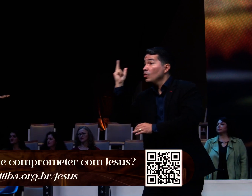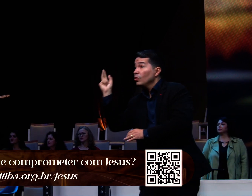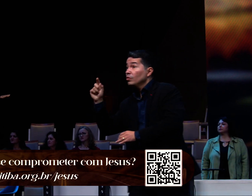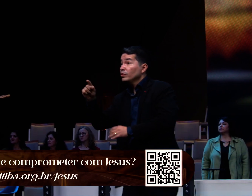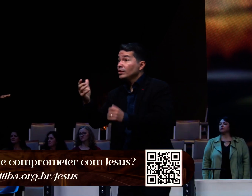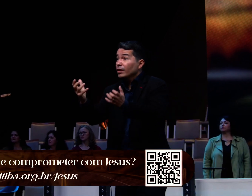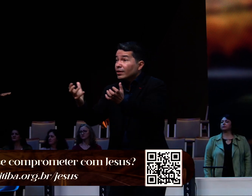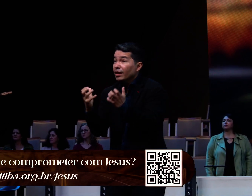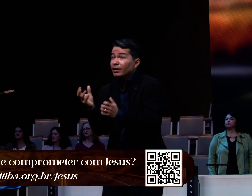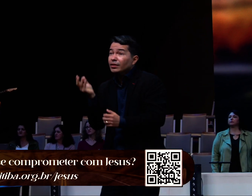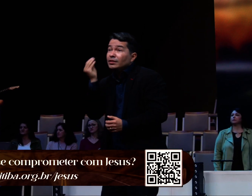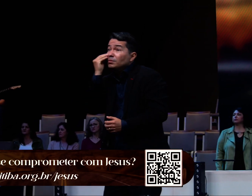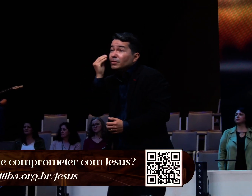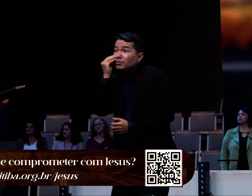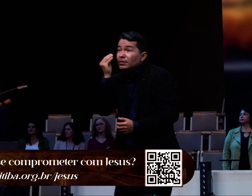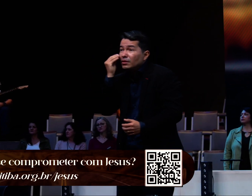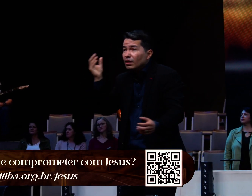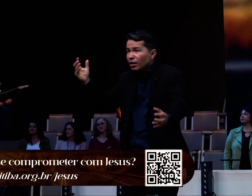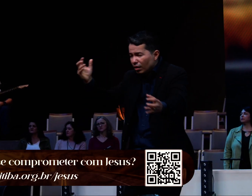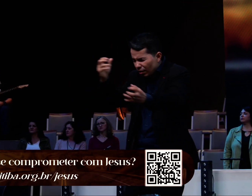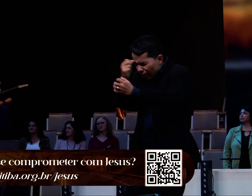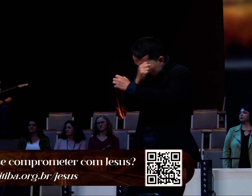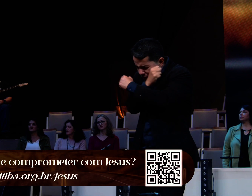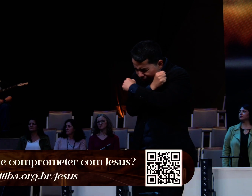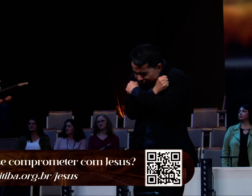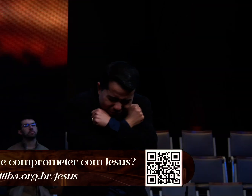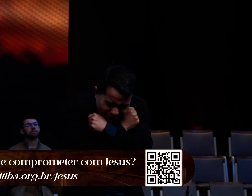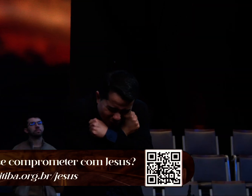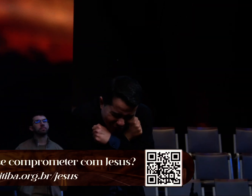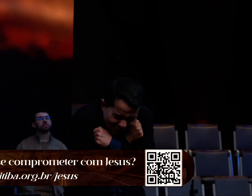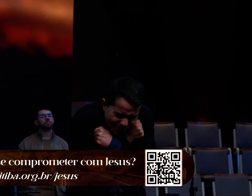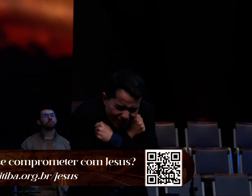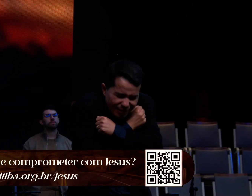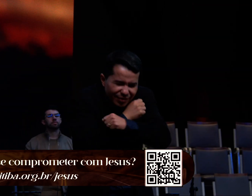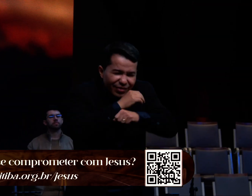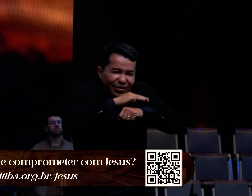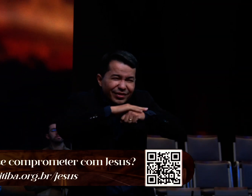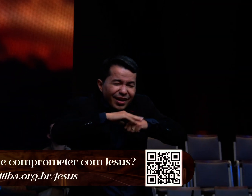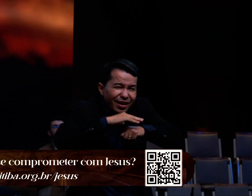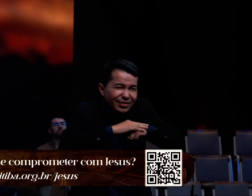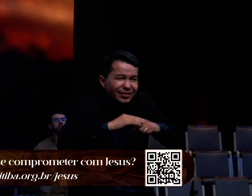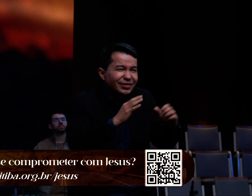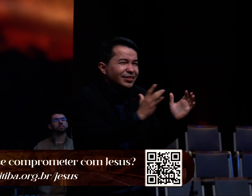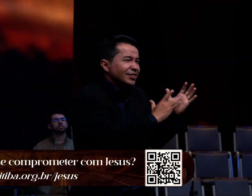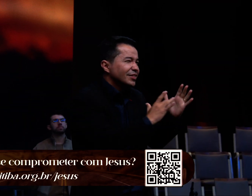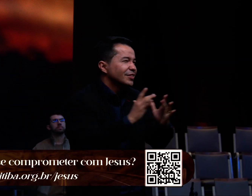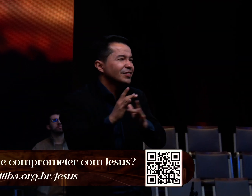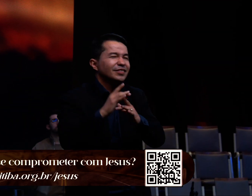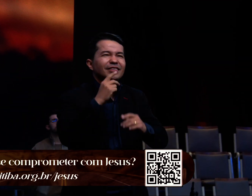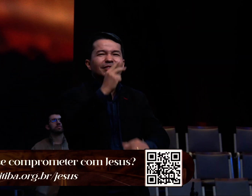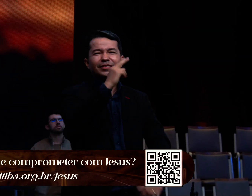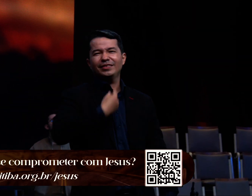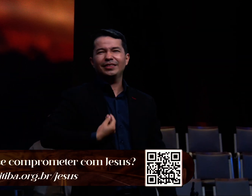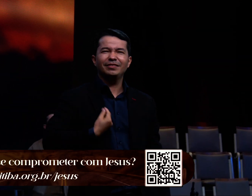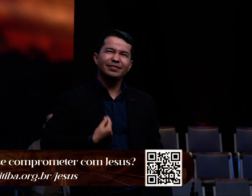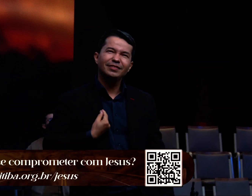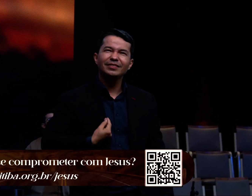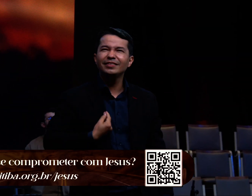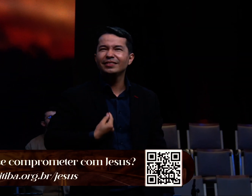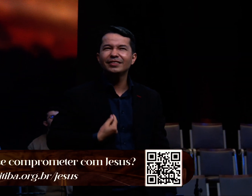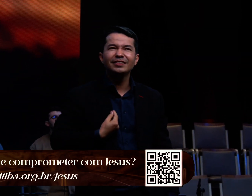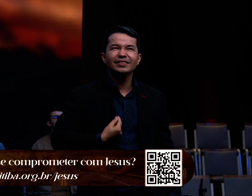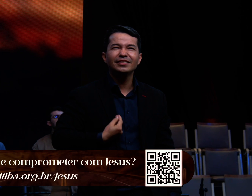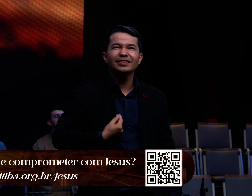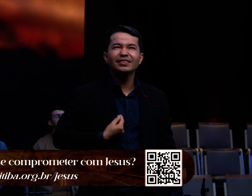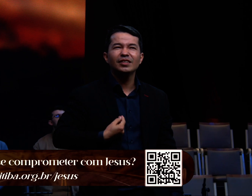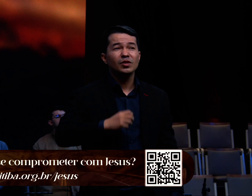proporcionar, ou se você quer experimentar desse acolhimento do Senhor, dessa paz, desse cuidado na